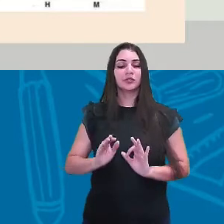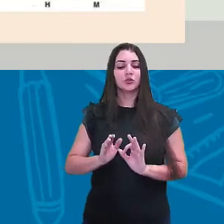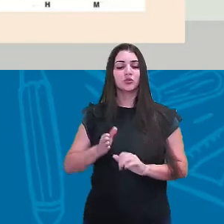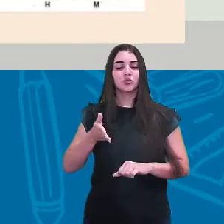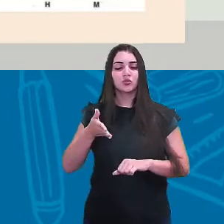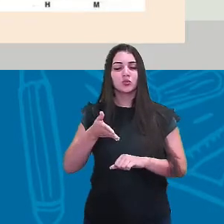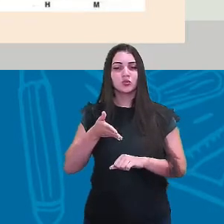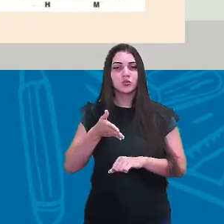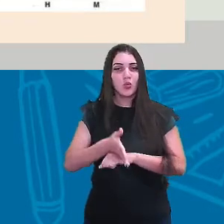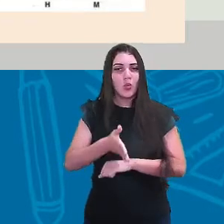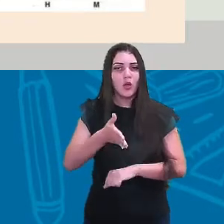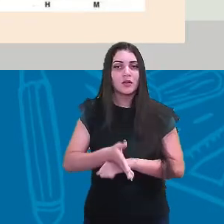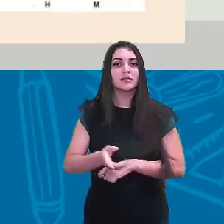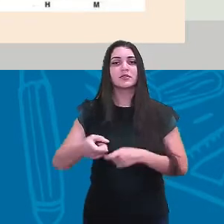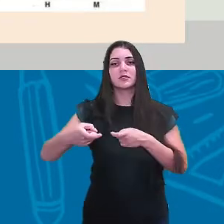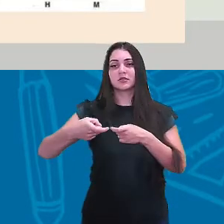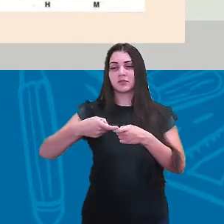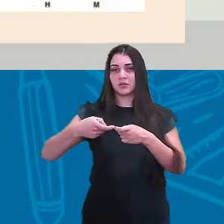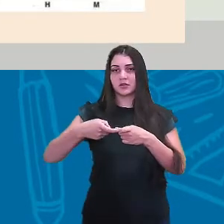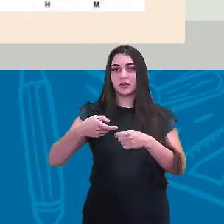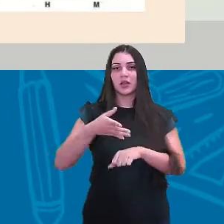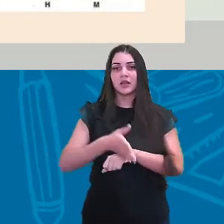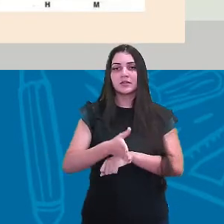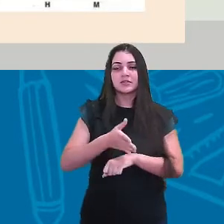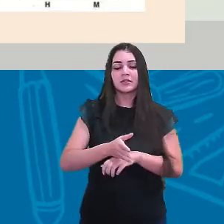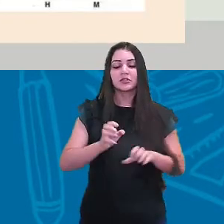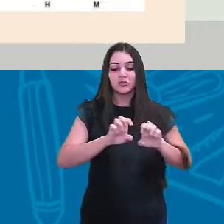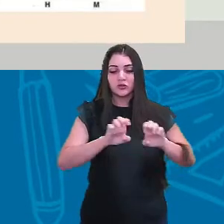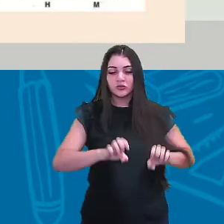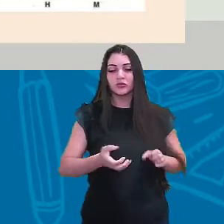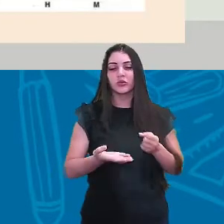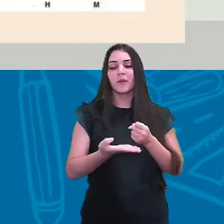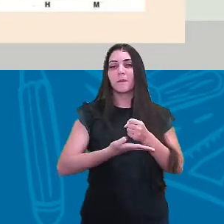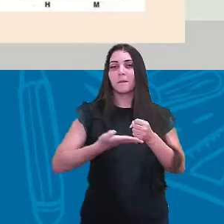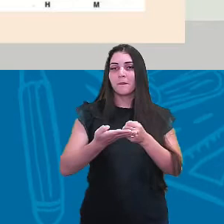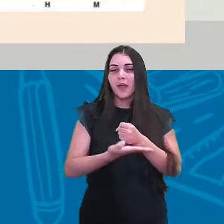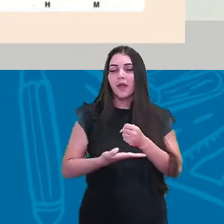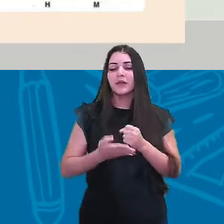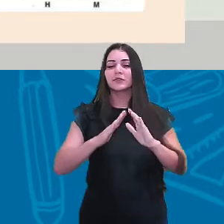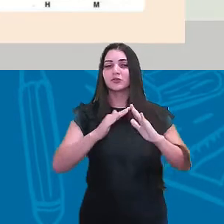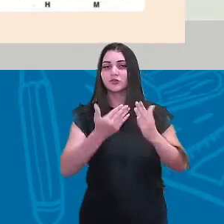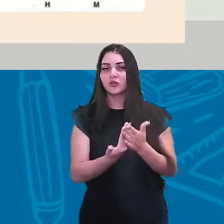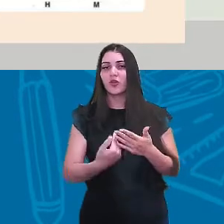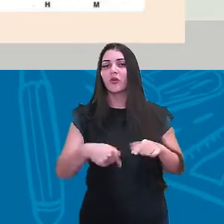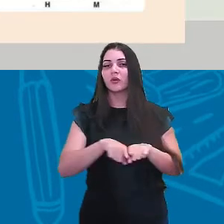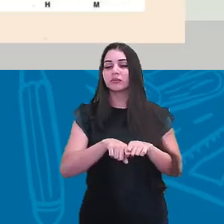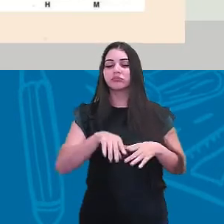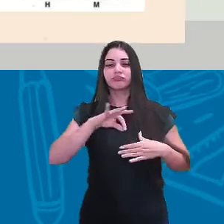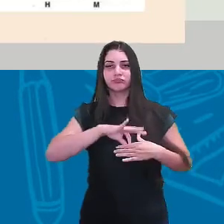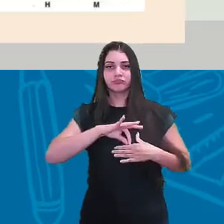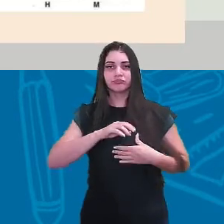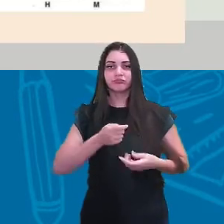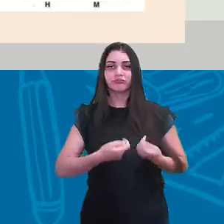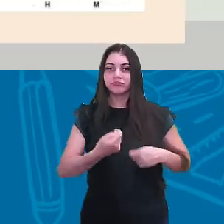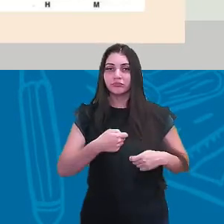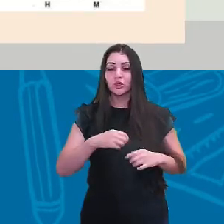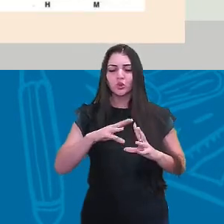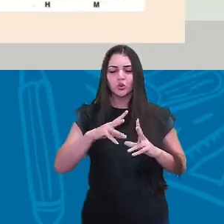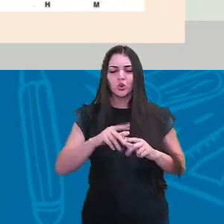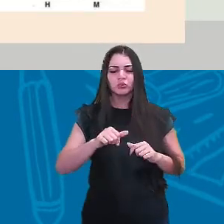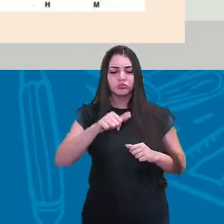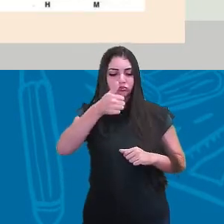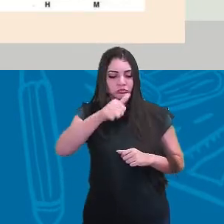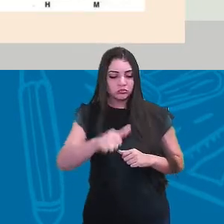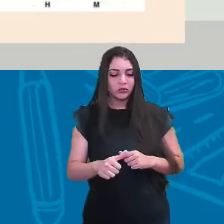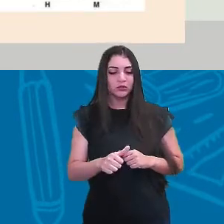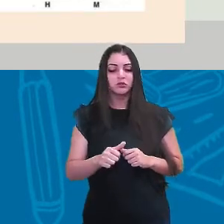à medicina, com acesso a saneamento básico, com acesso a grau de estudo também, a renda. Tudo isso é avaliado dentro de uma